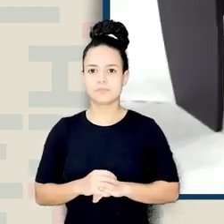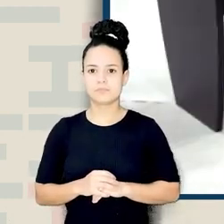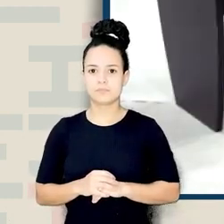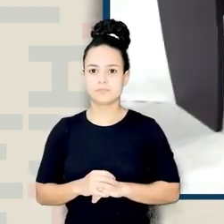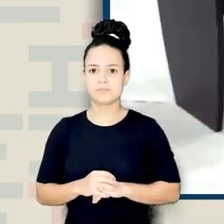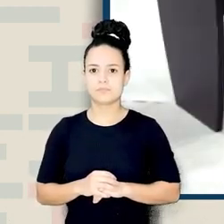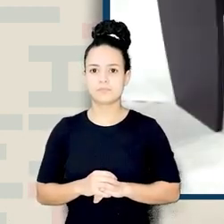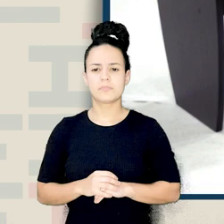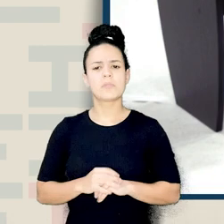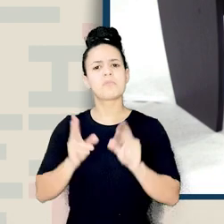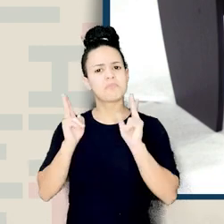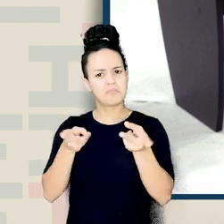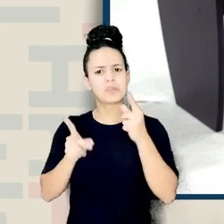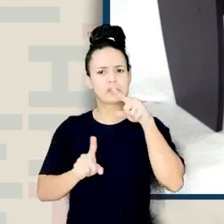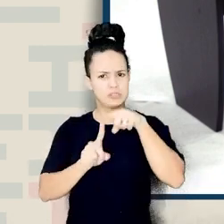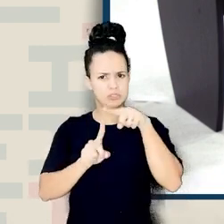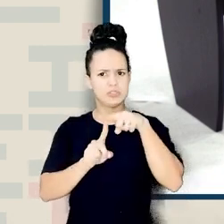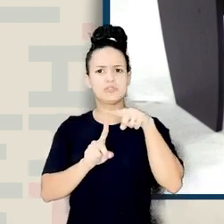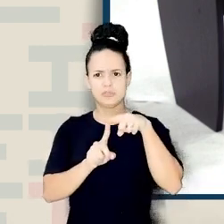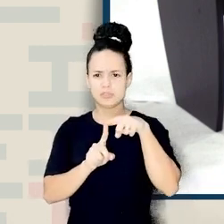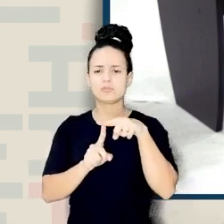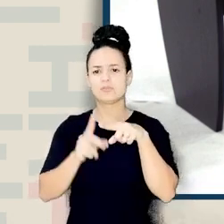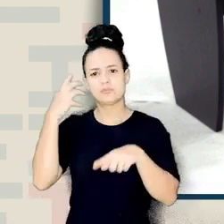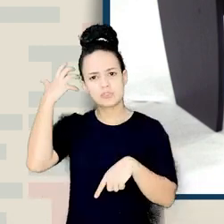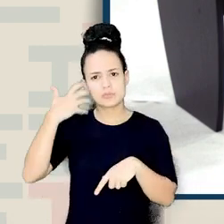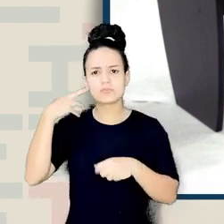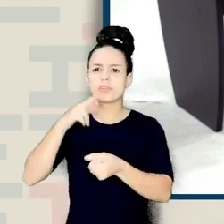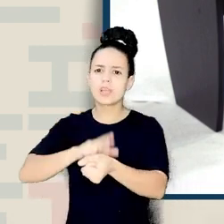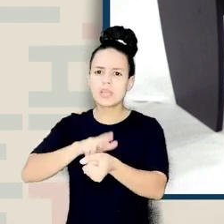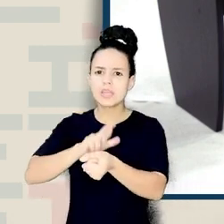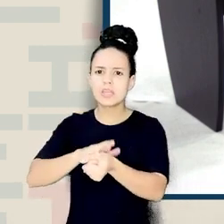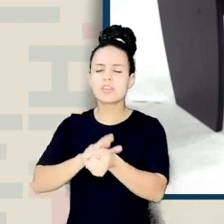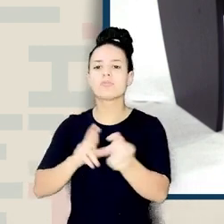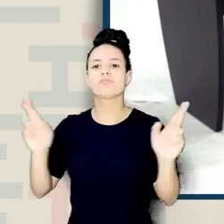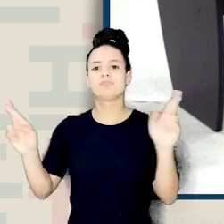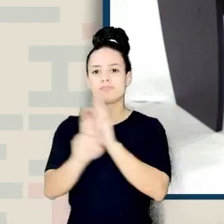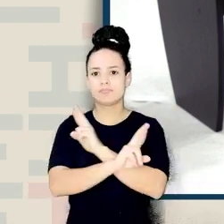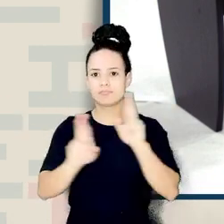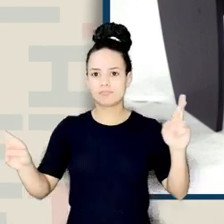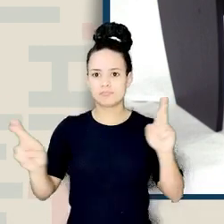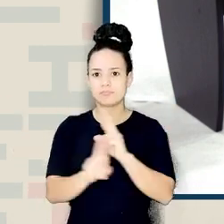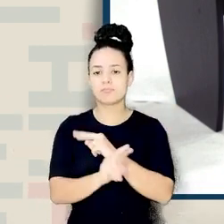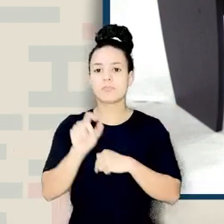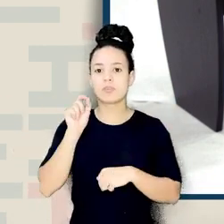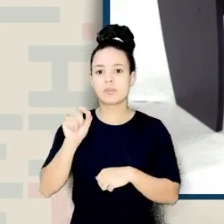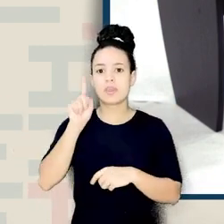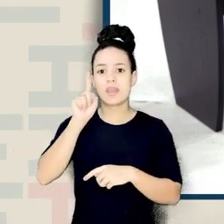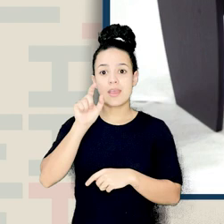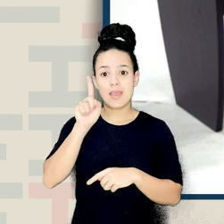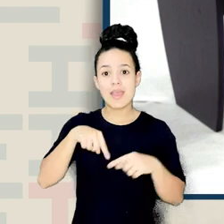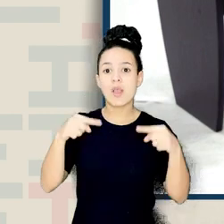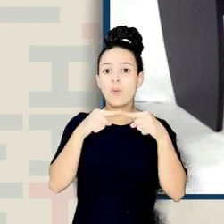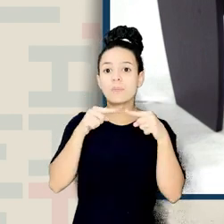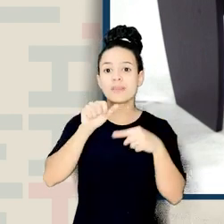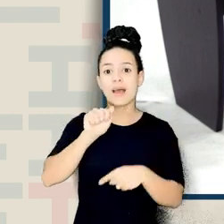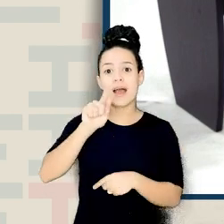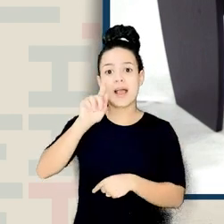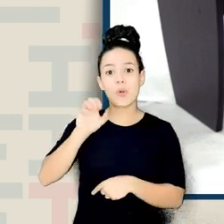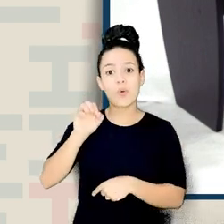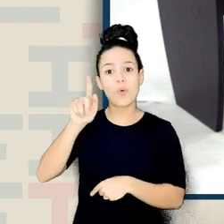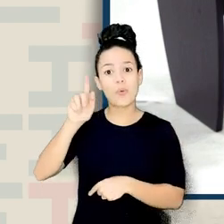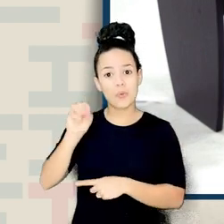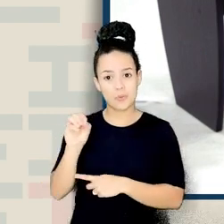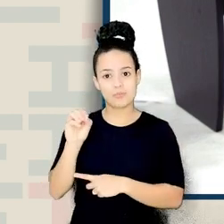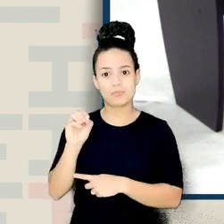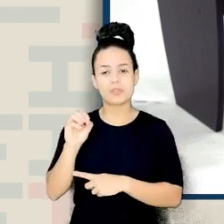Esse mesmo tipo de célula, ela também vai fazer um diálogo com o toque dos agogôs. E esse